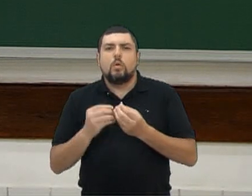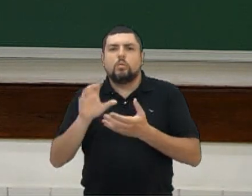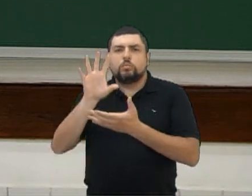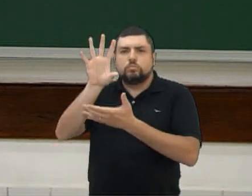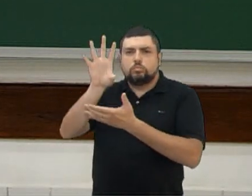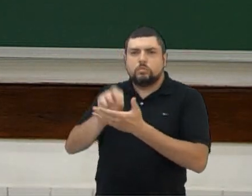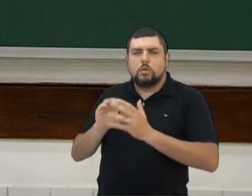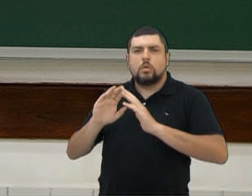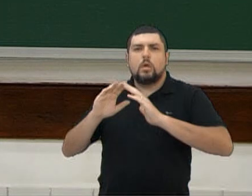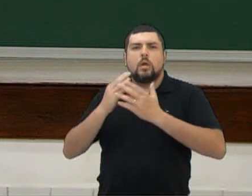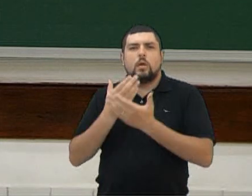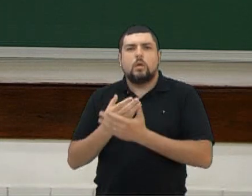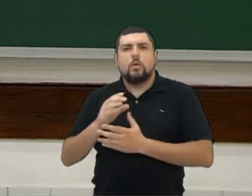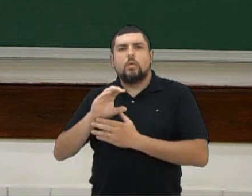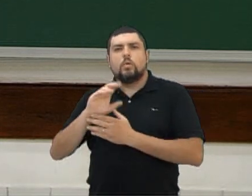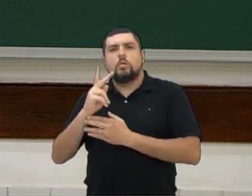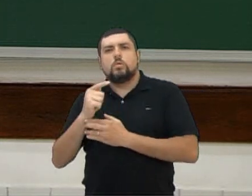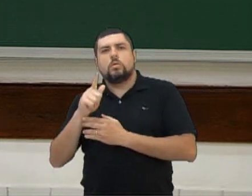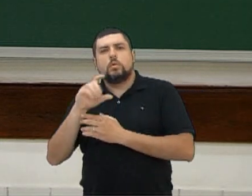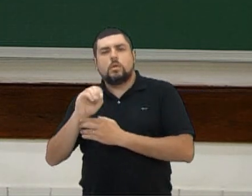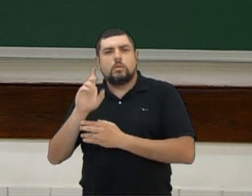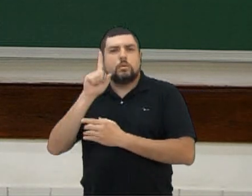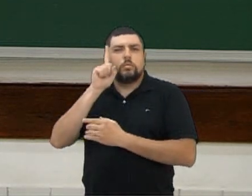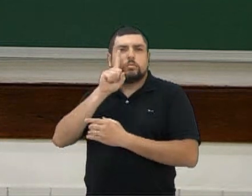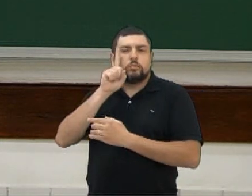de Chicago, dentro da economia.